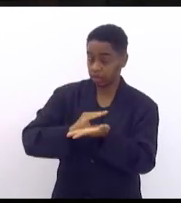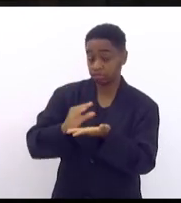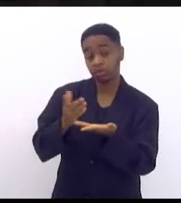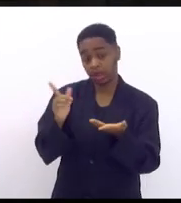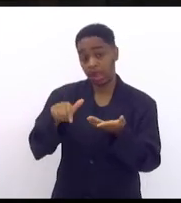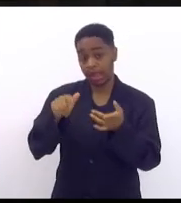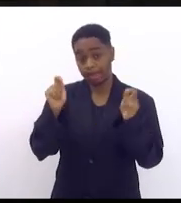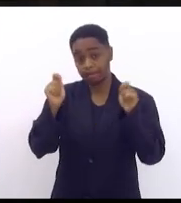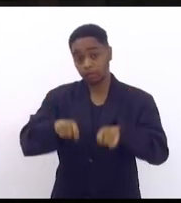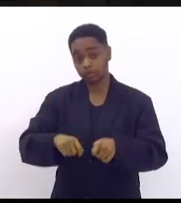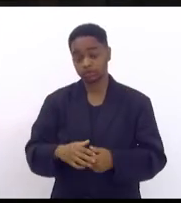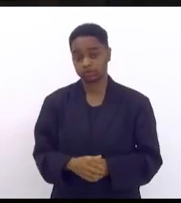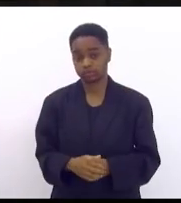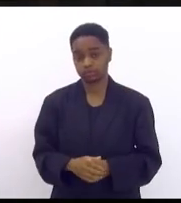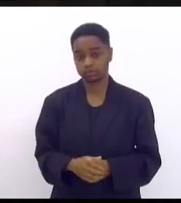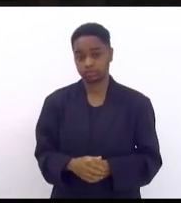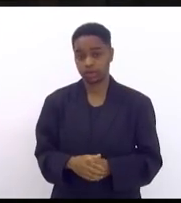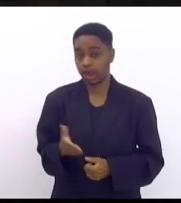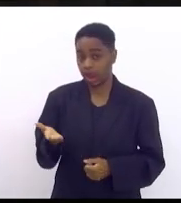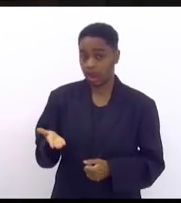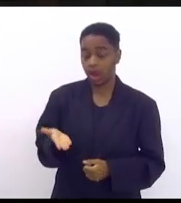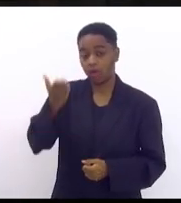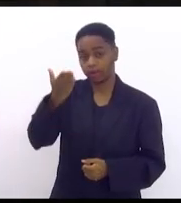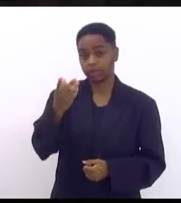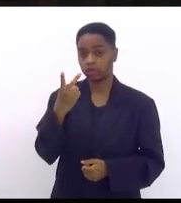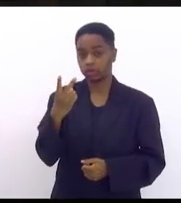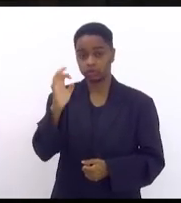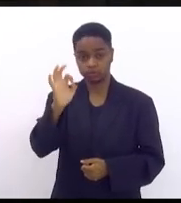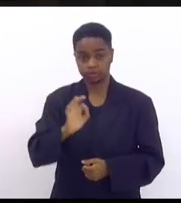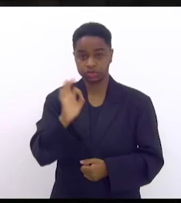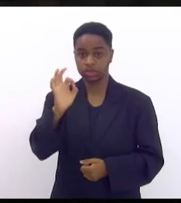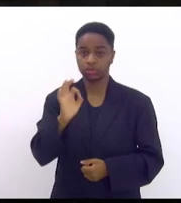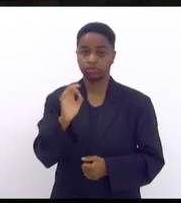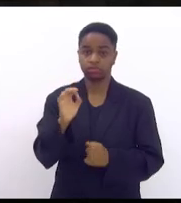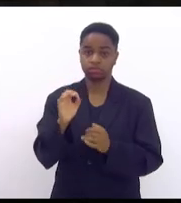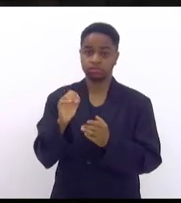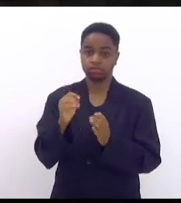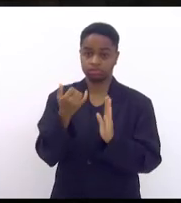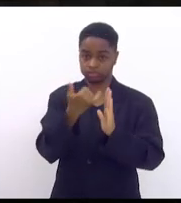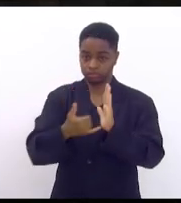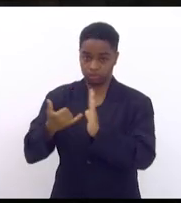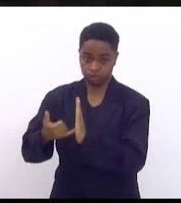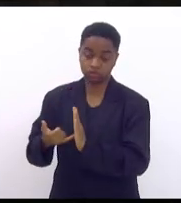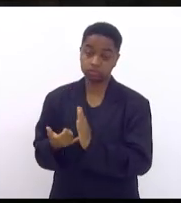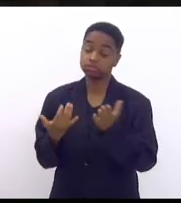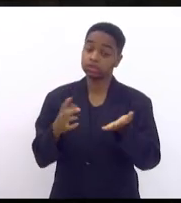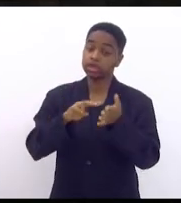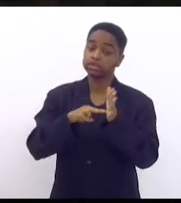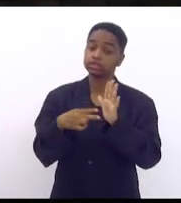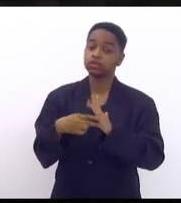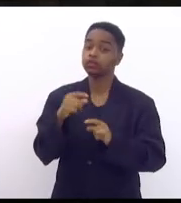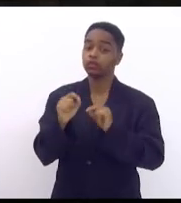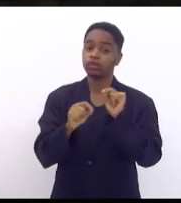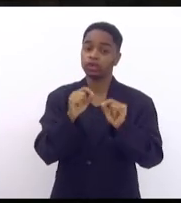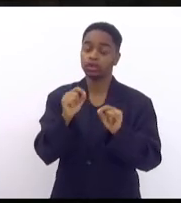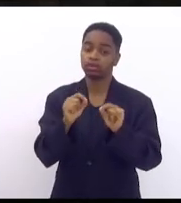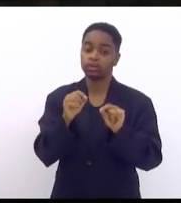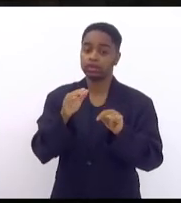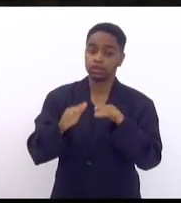possibilidade. A alíquota base crescer 2 pontos percentuais, o que pode representar,